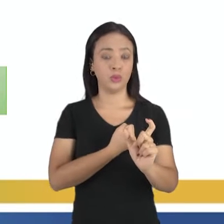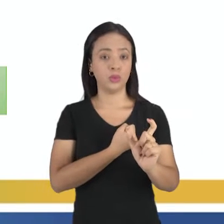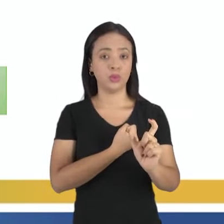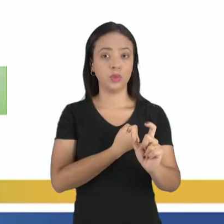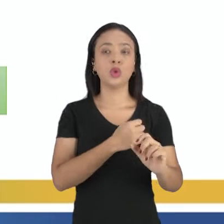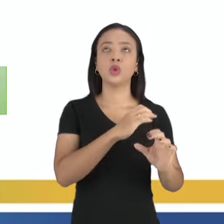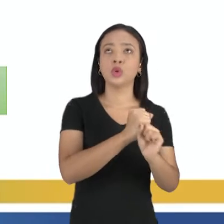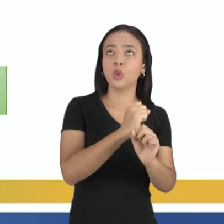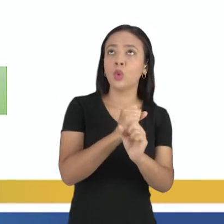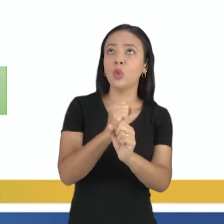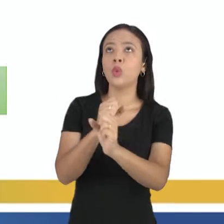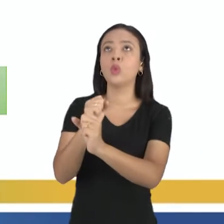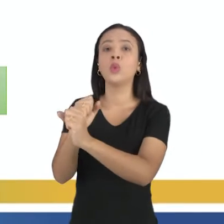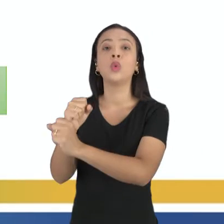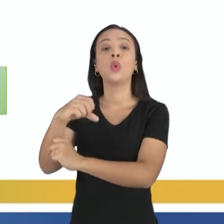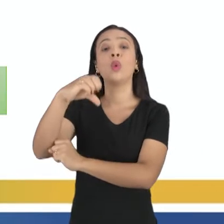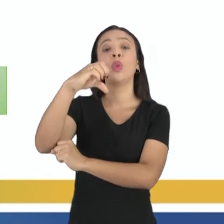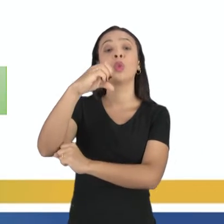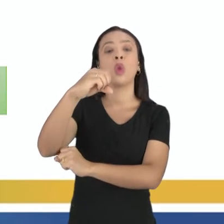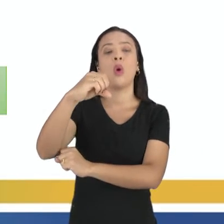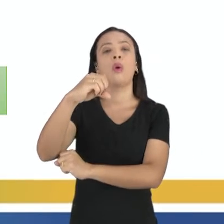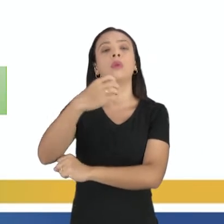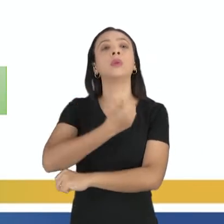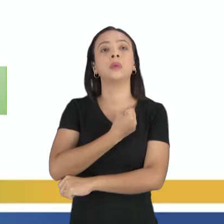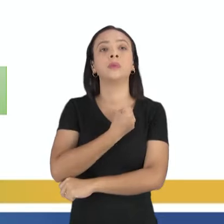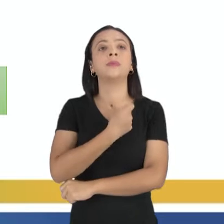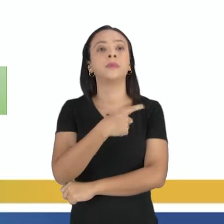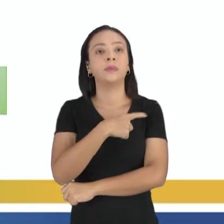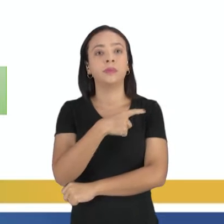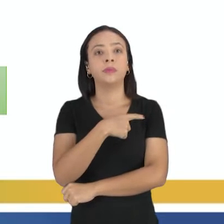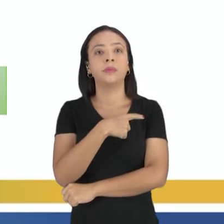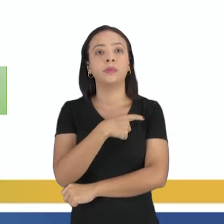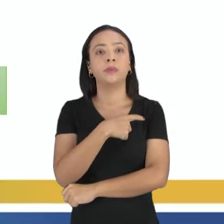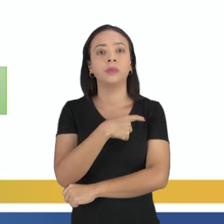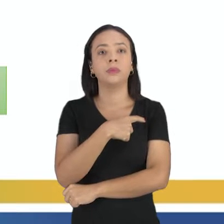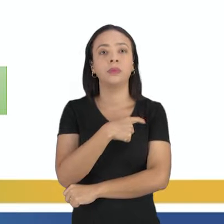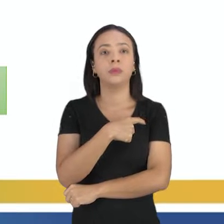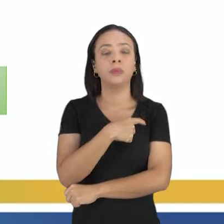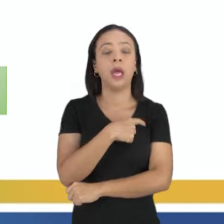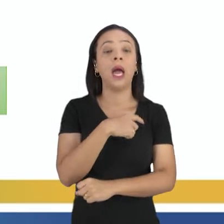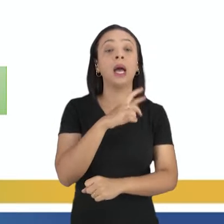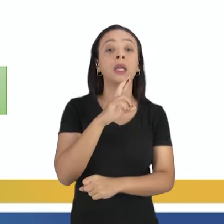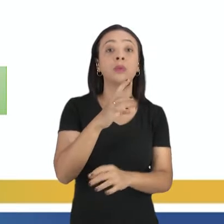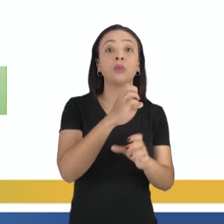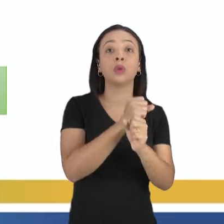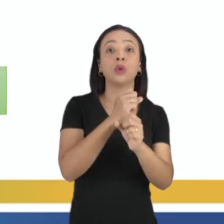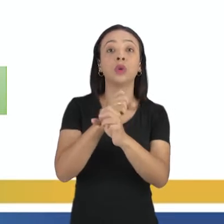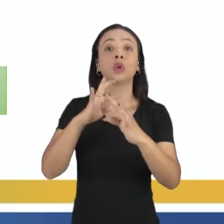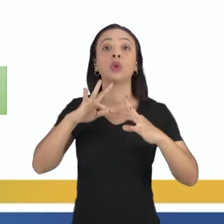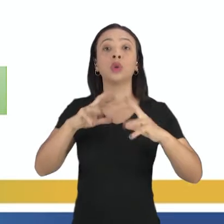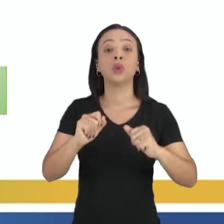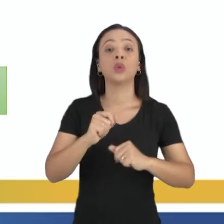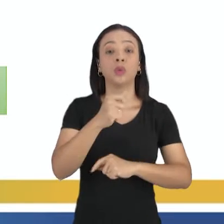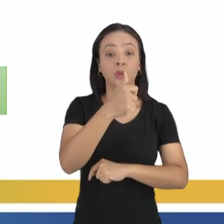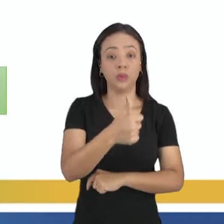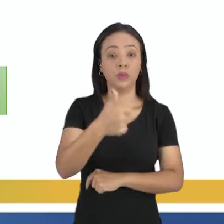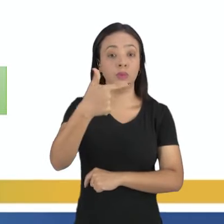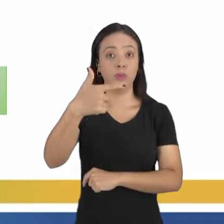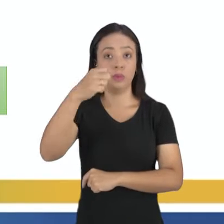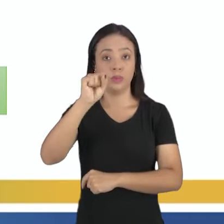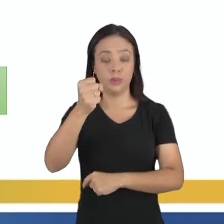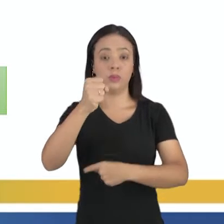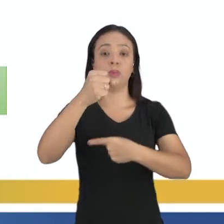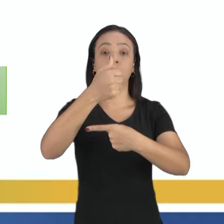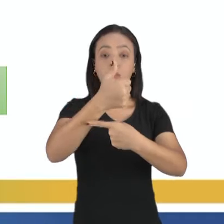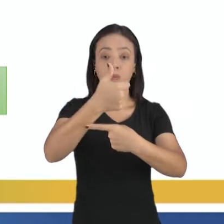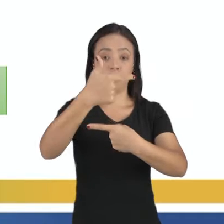somamos aí todos os 9 valores, O resultado do somatório foi 128 e